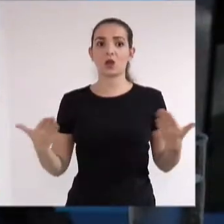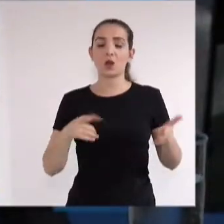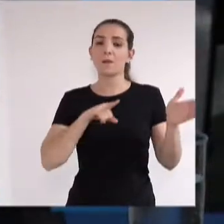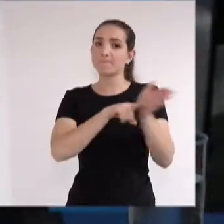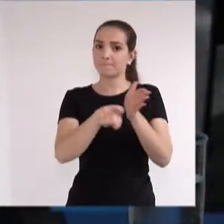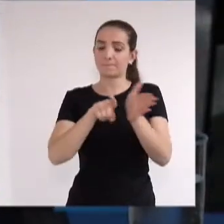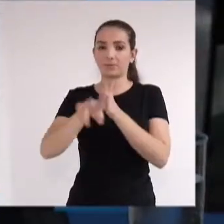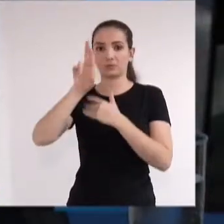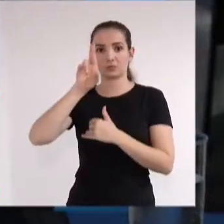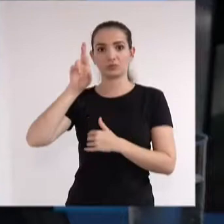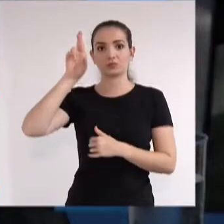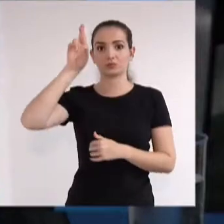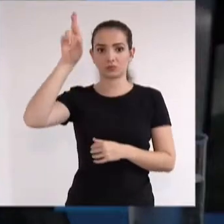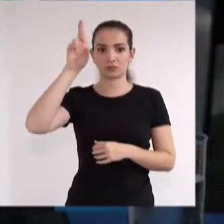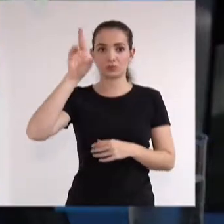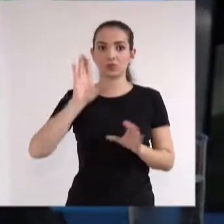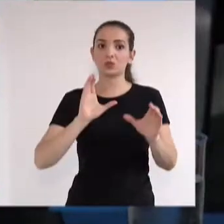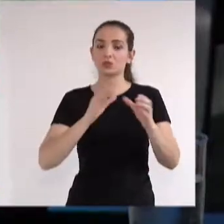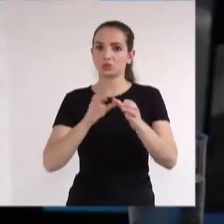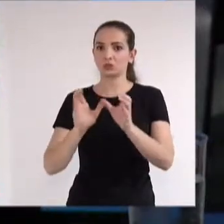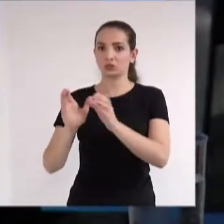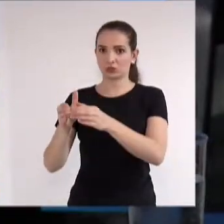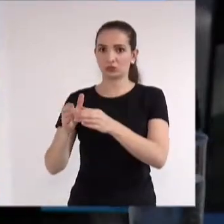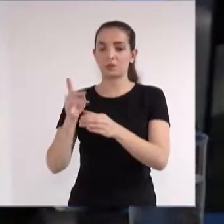as lideranças partidárias,